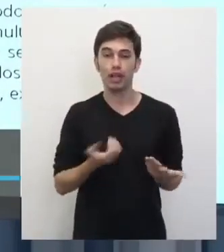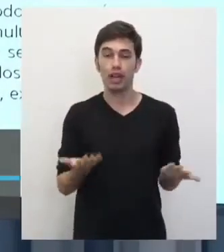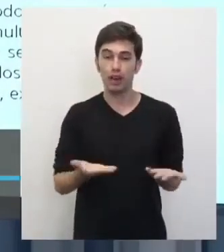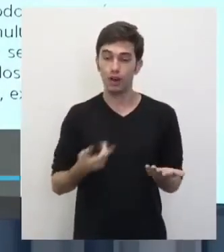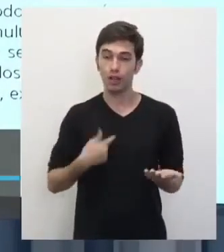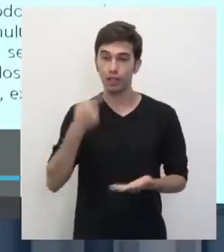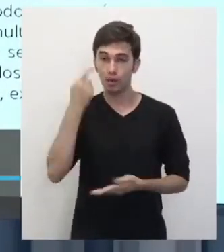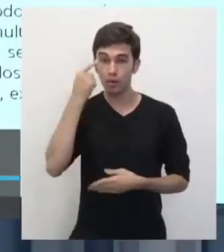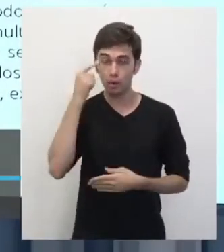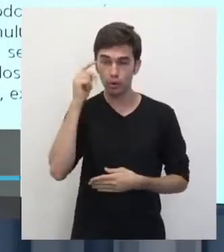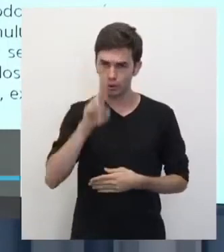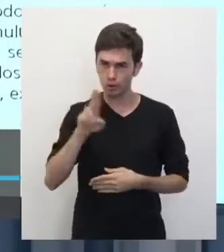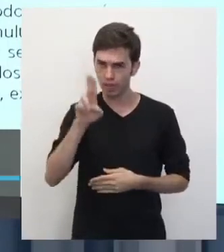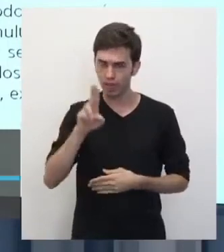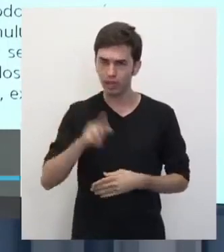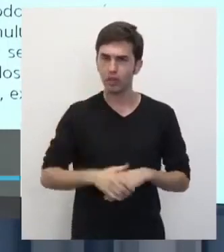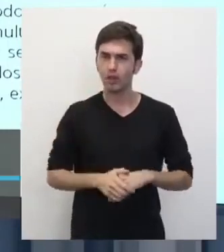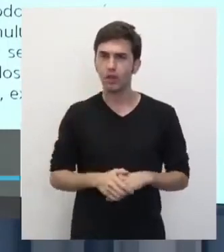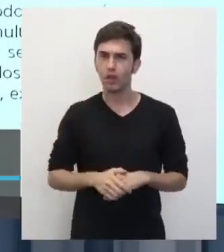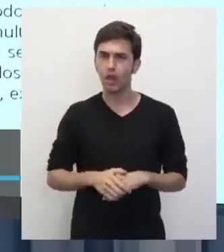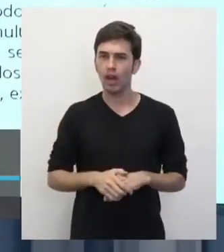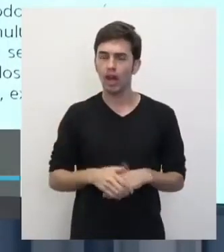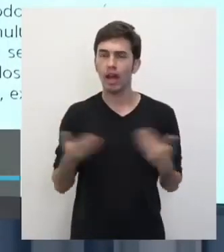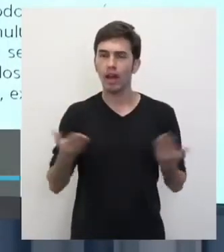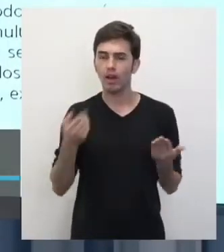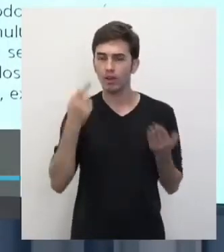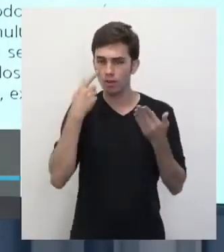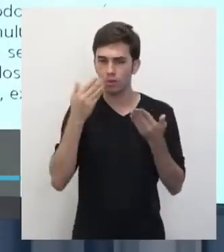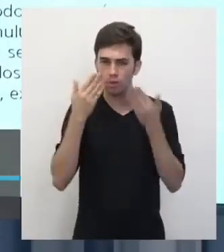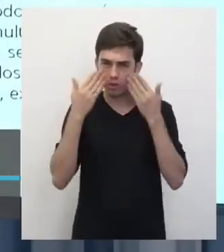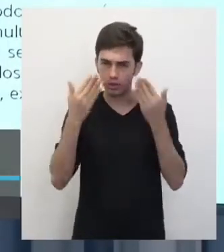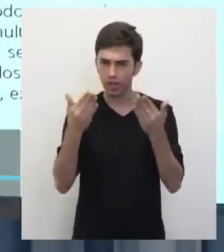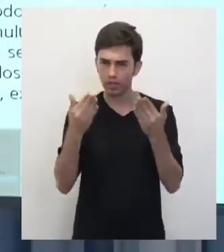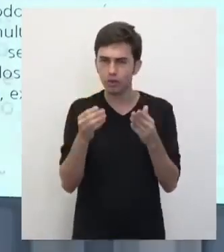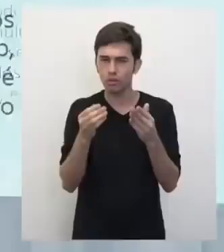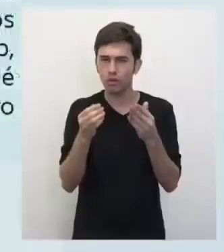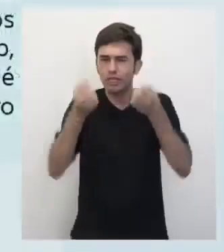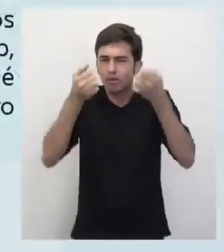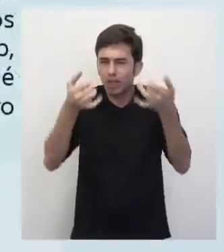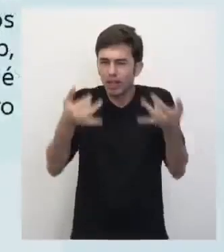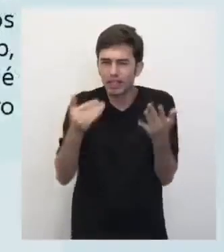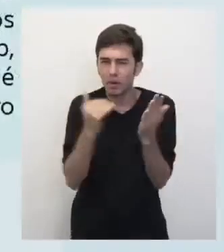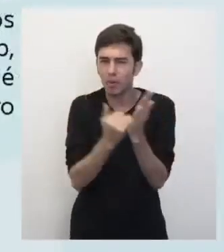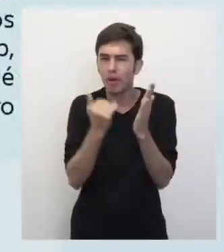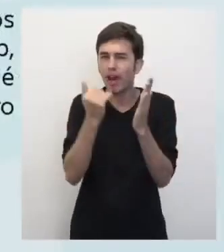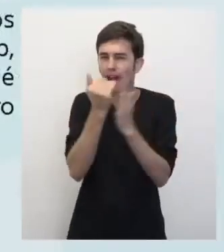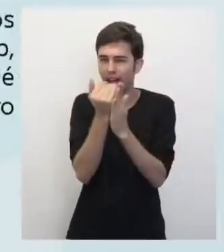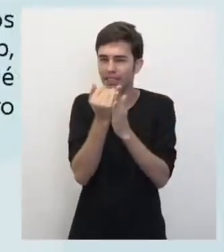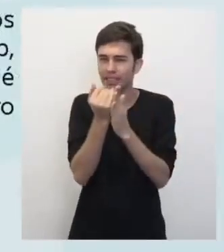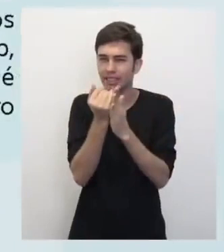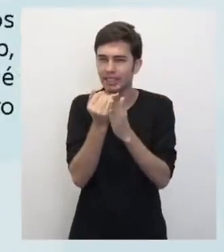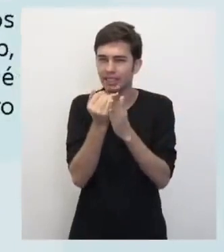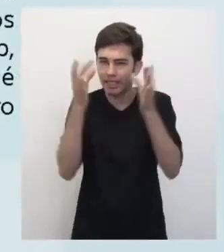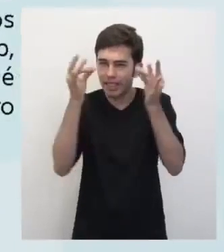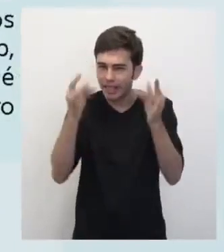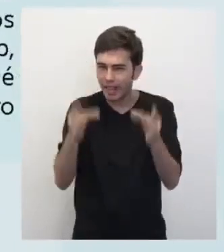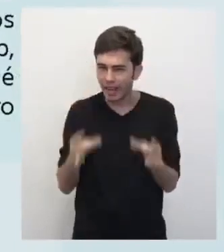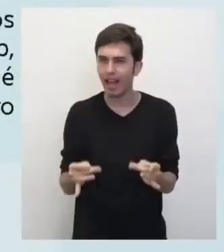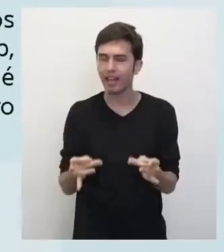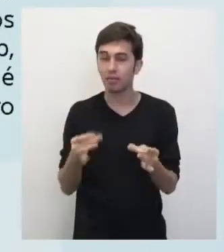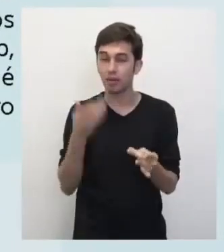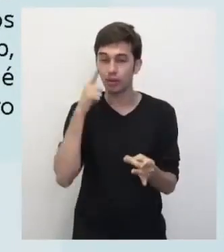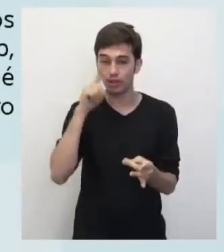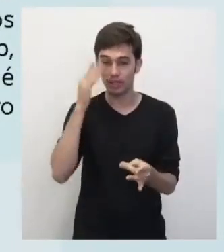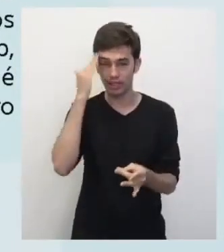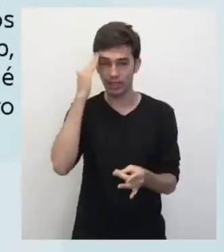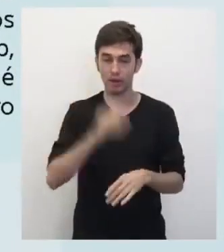essa ideia, eu vou colocar para vocês qual que então é uma definição um pouquinho mais elaborada aí dos múltiplos, de como nós podemos identificar. Então,